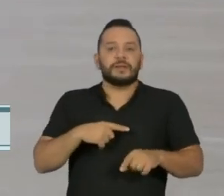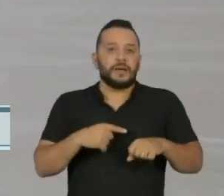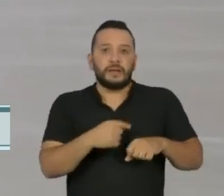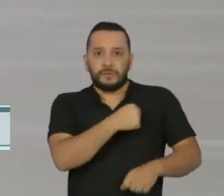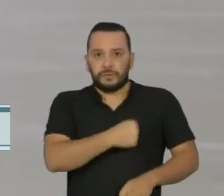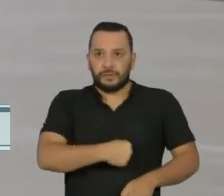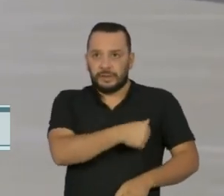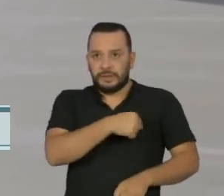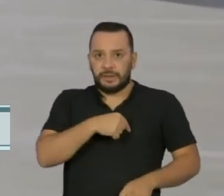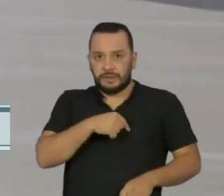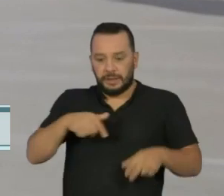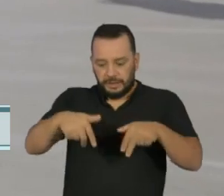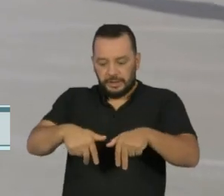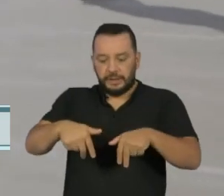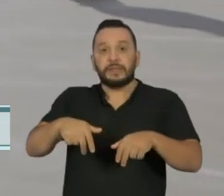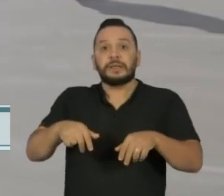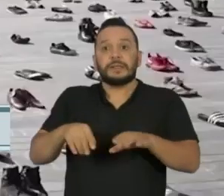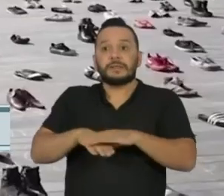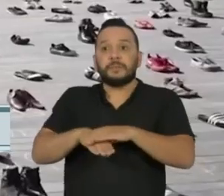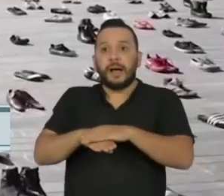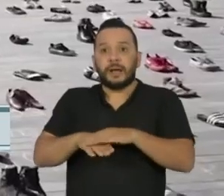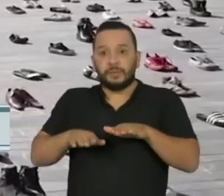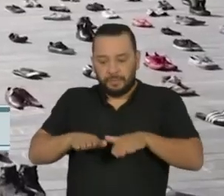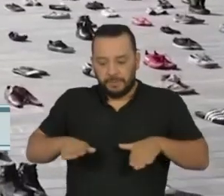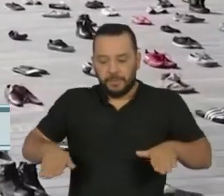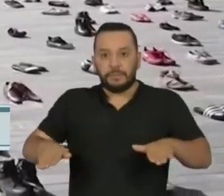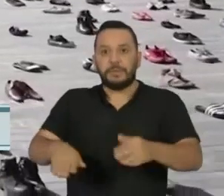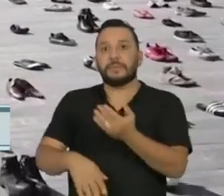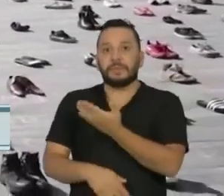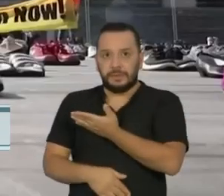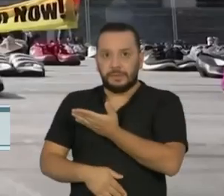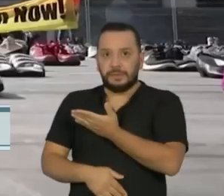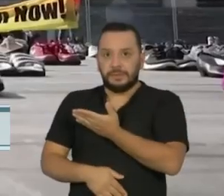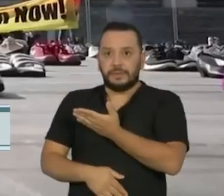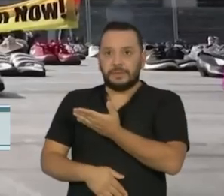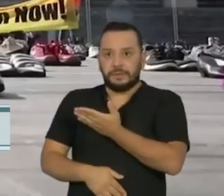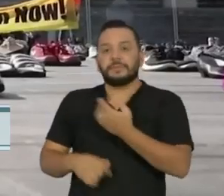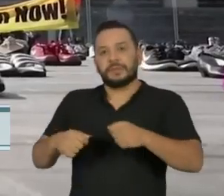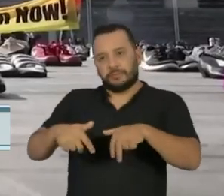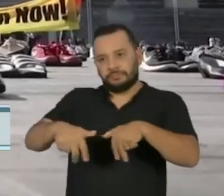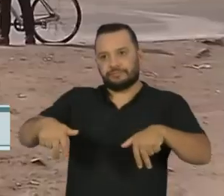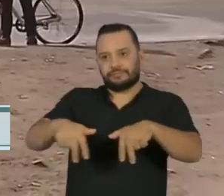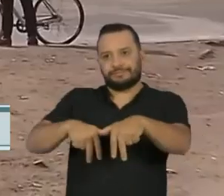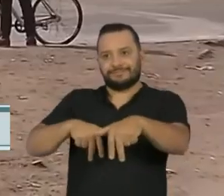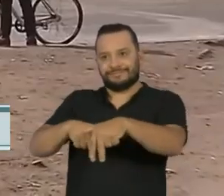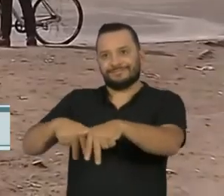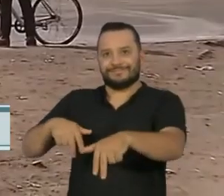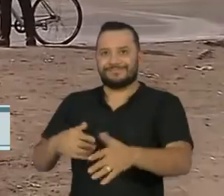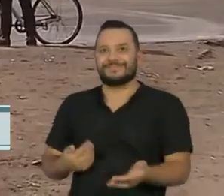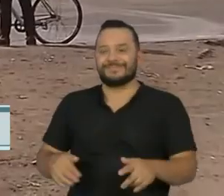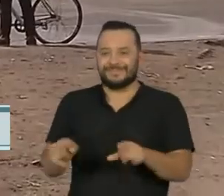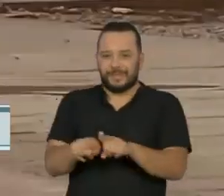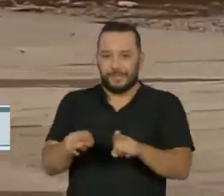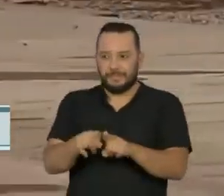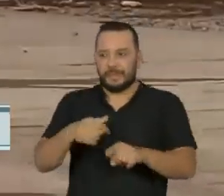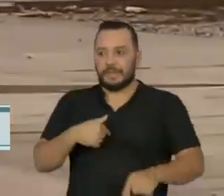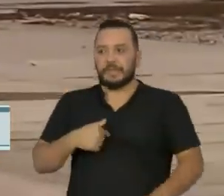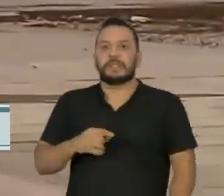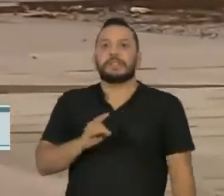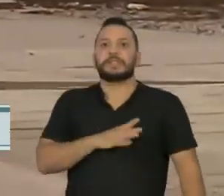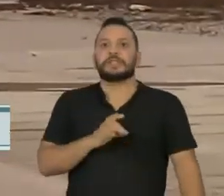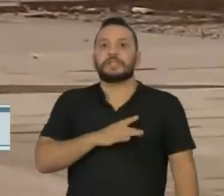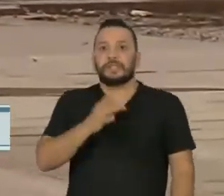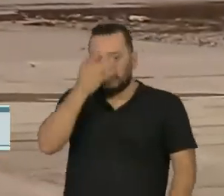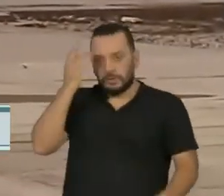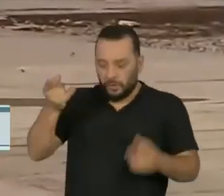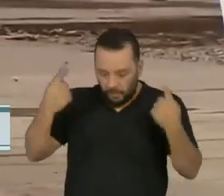se manifestar contra as mudanças climáticas, apesar das medidas de distanciamento social. No Chile, manifestantes usaram